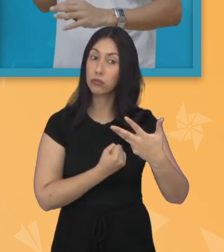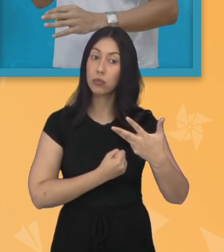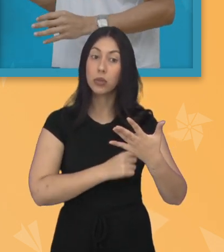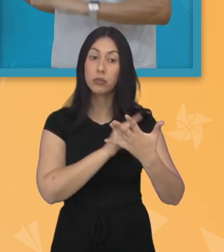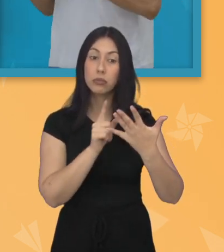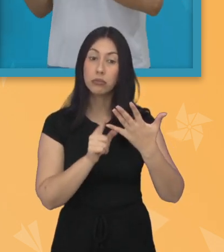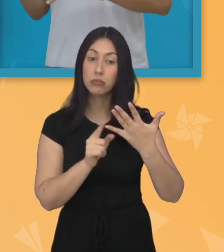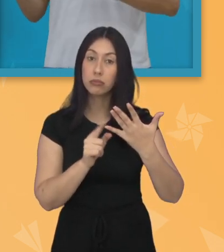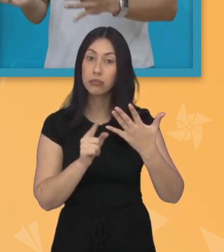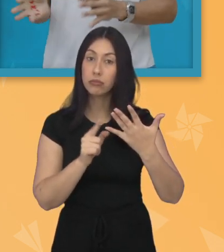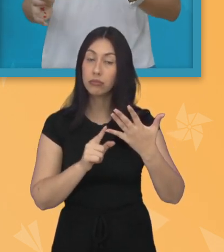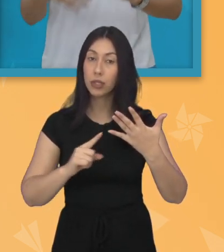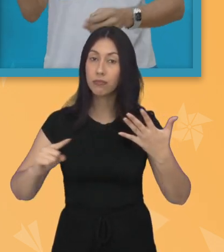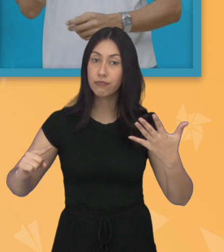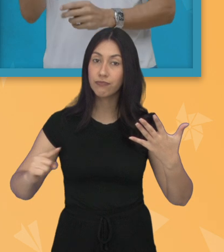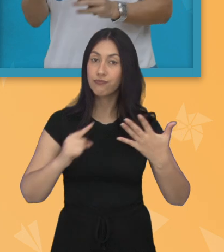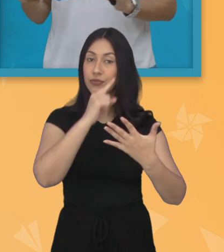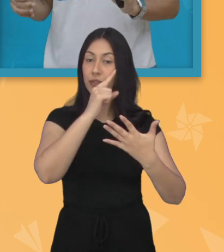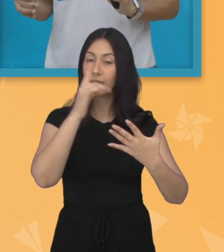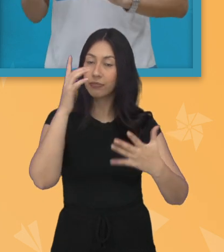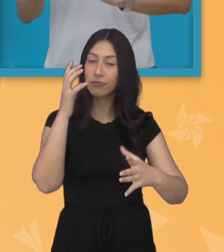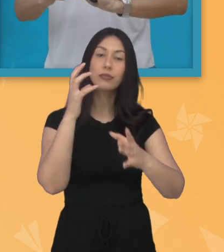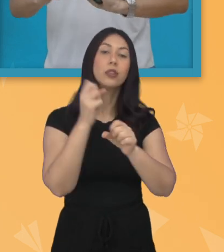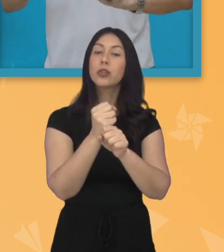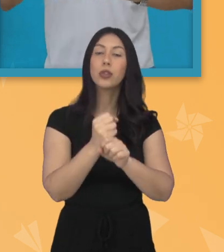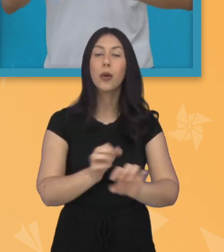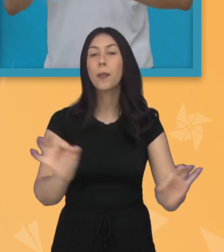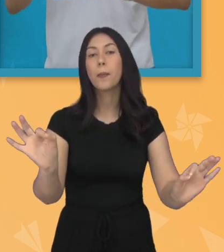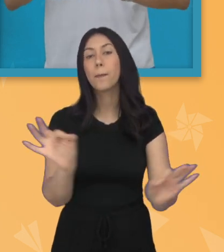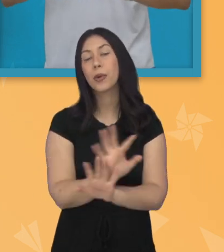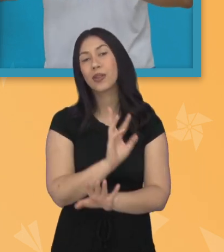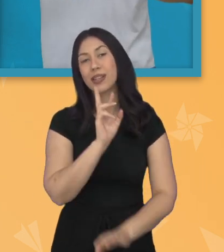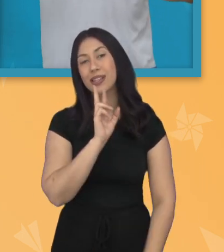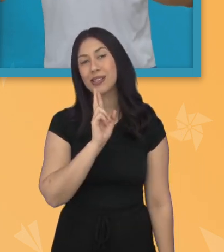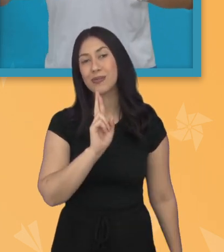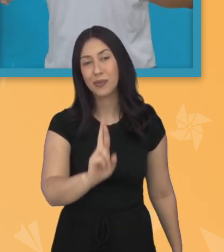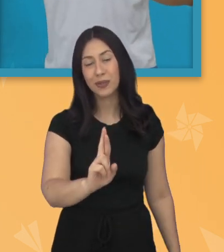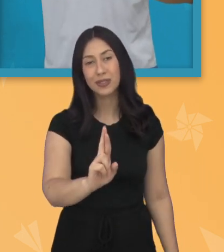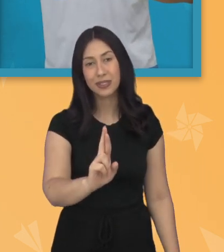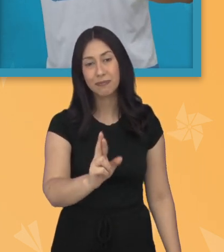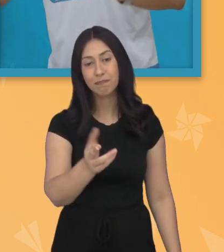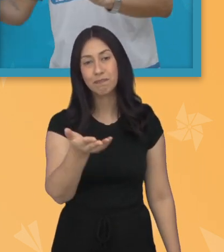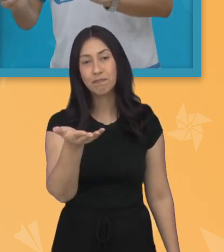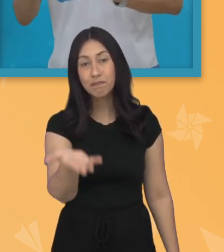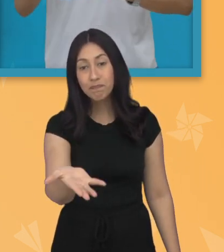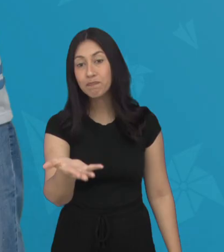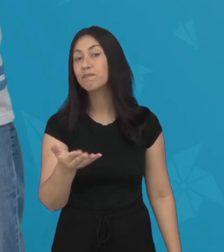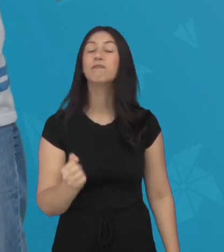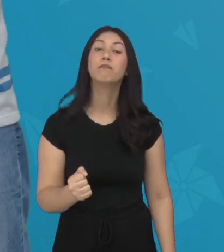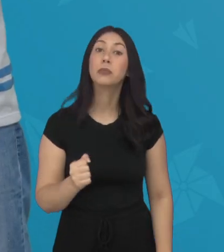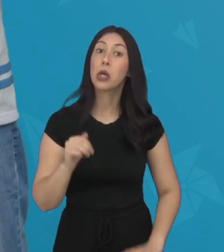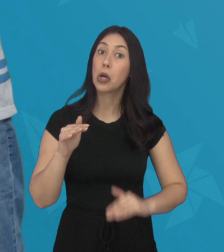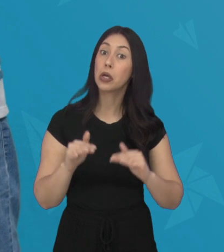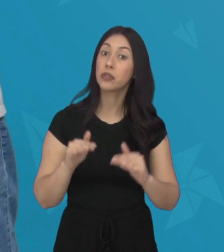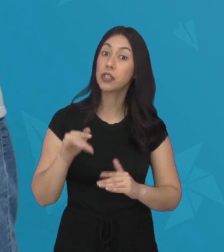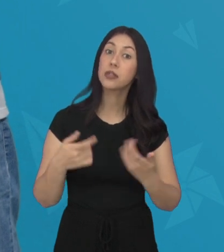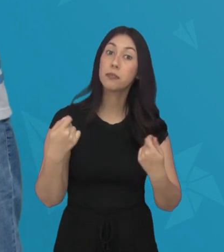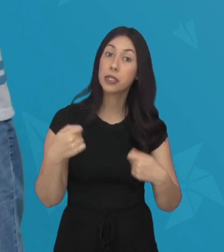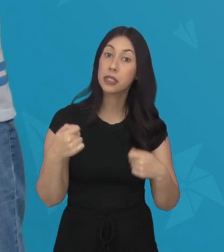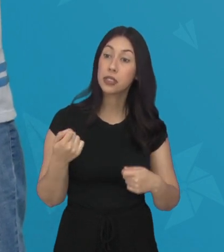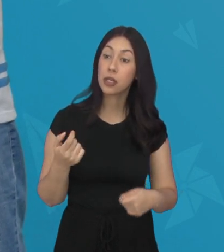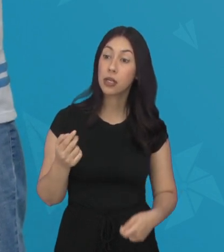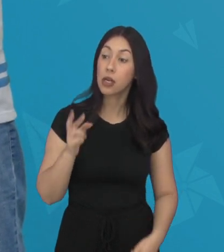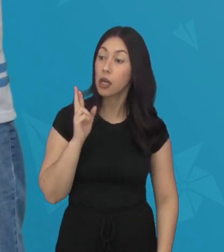é, e, por fim, calcule a regra de 3, que você vai ter provavelmente ali o exercício, ali, a resposta que o exercício vai pedir, ou de repente vai